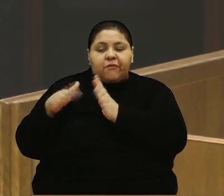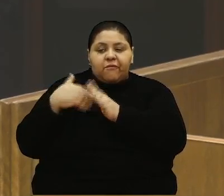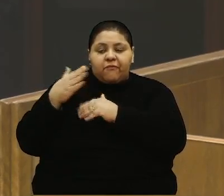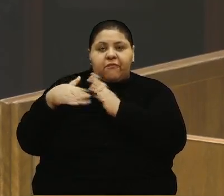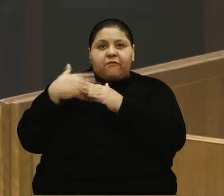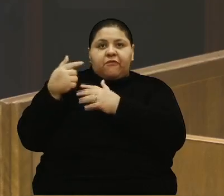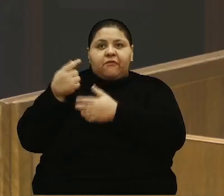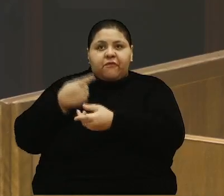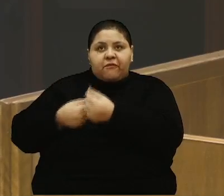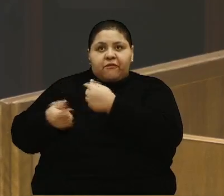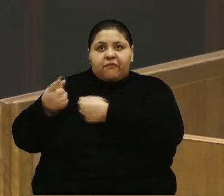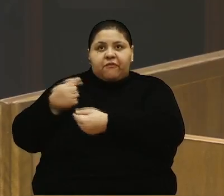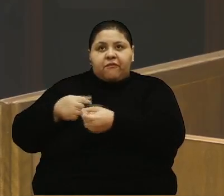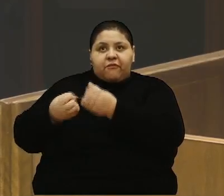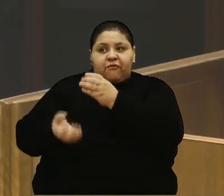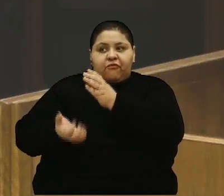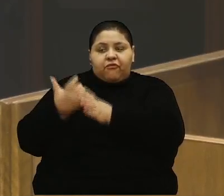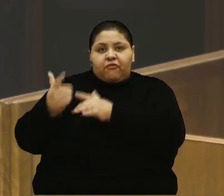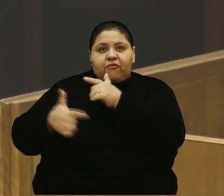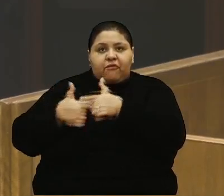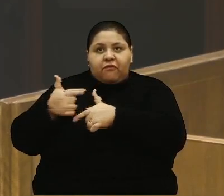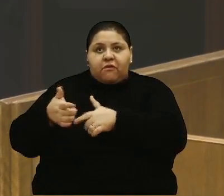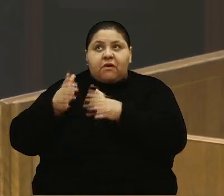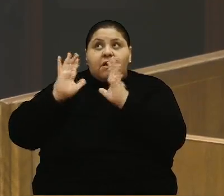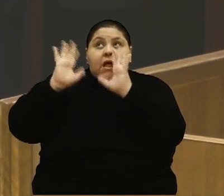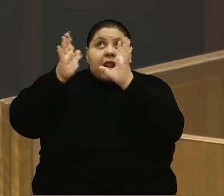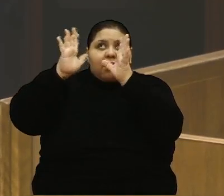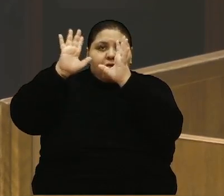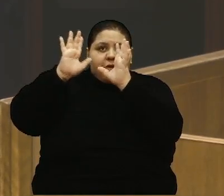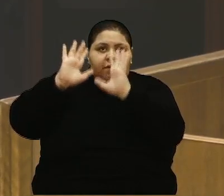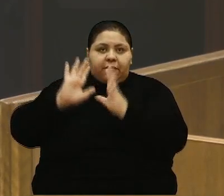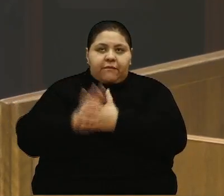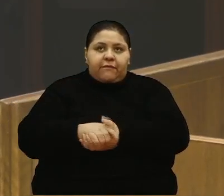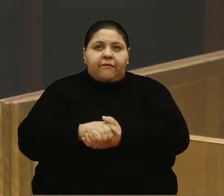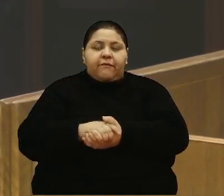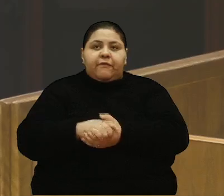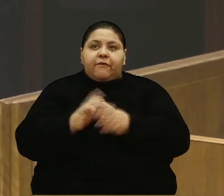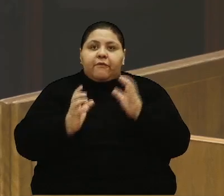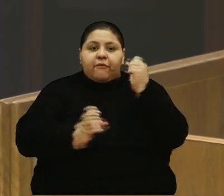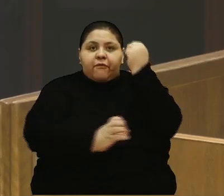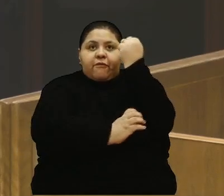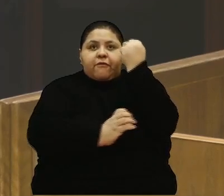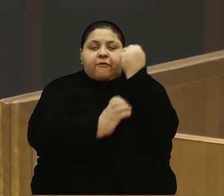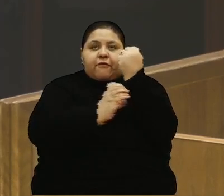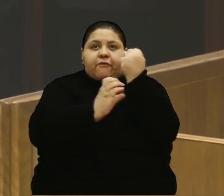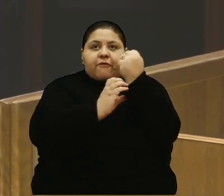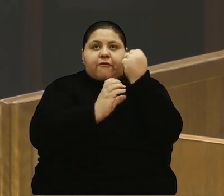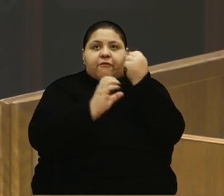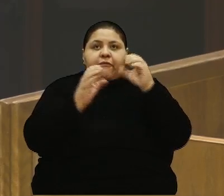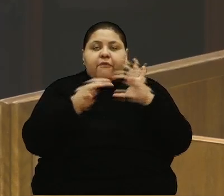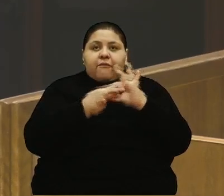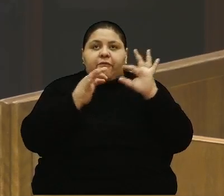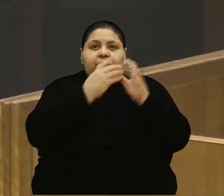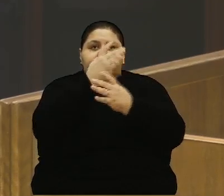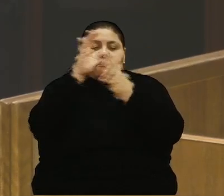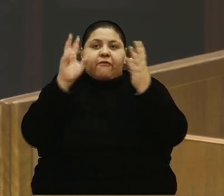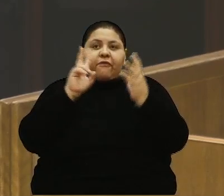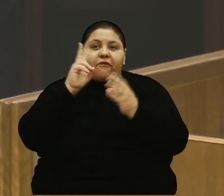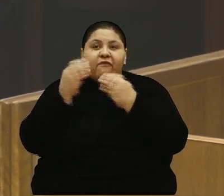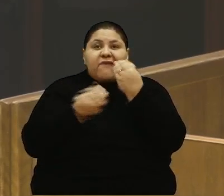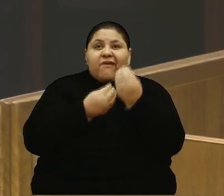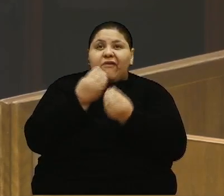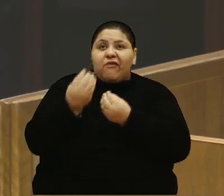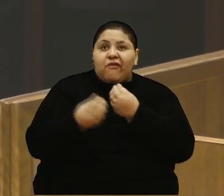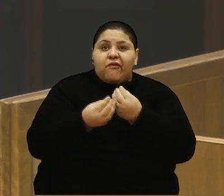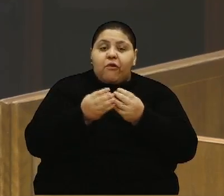desenvolvimento econômico e geração de emprego. Aleluia! A desburocratização do licenciamento ambiental é vista como um fator